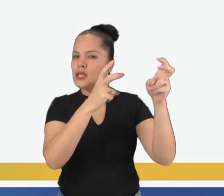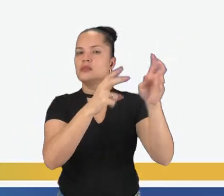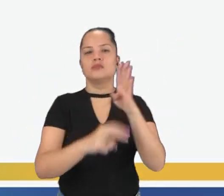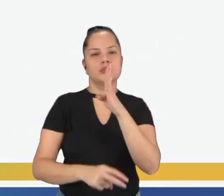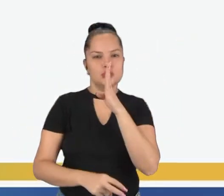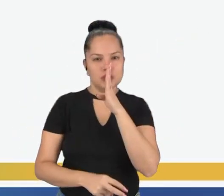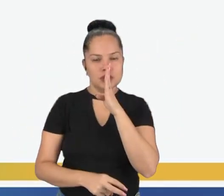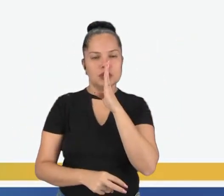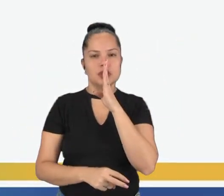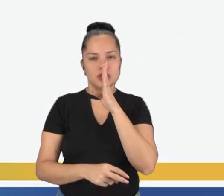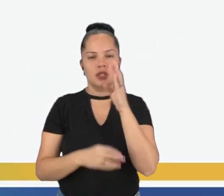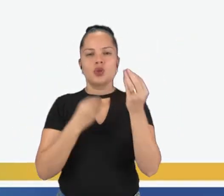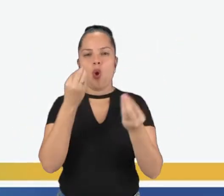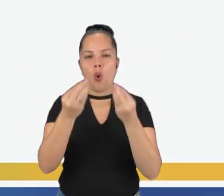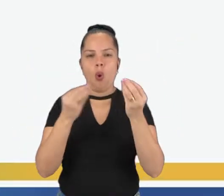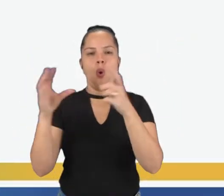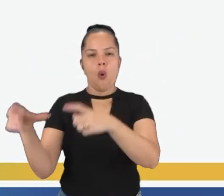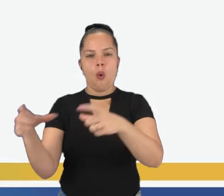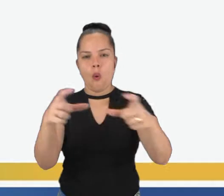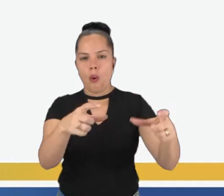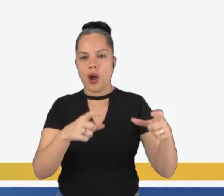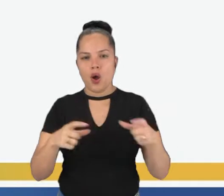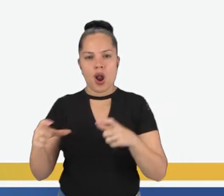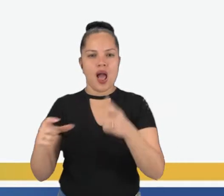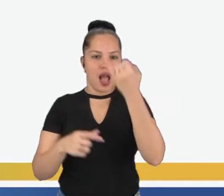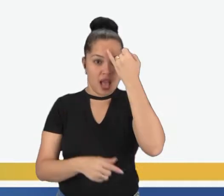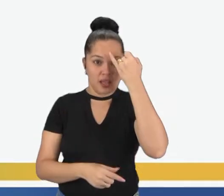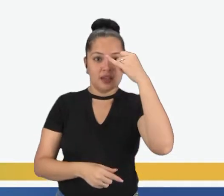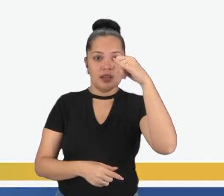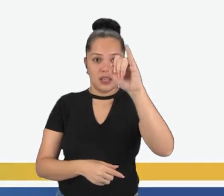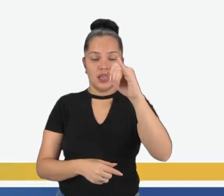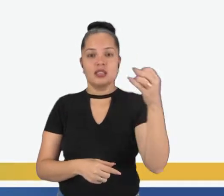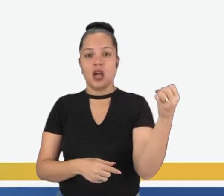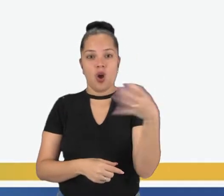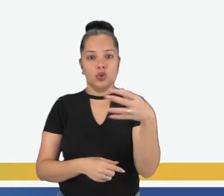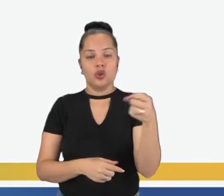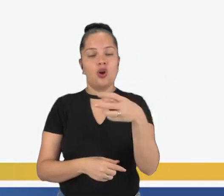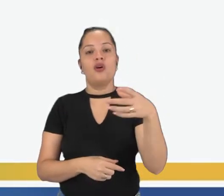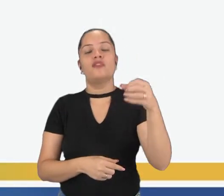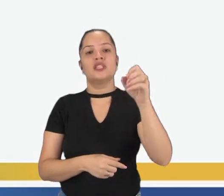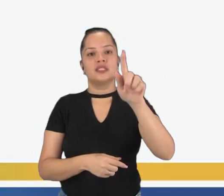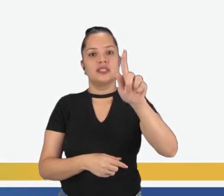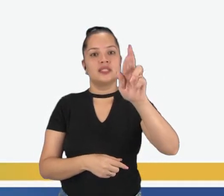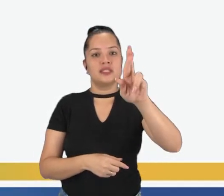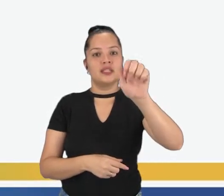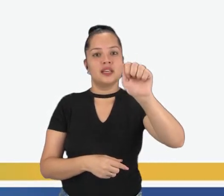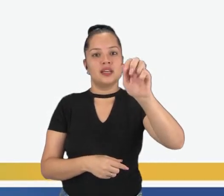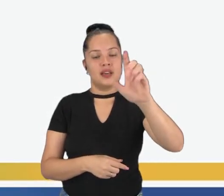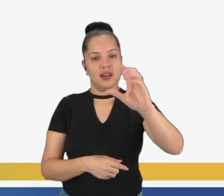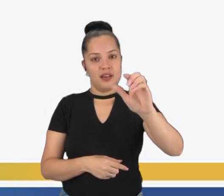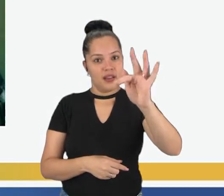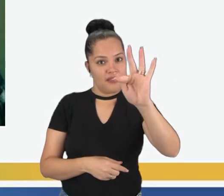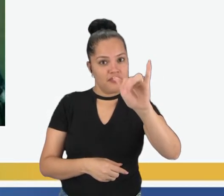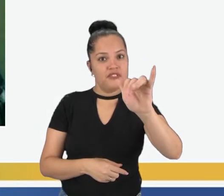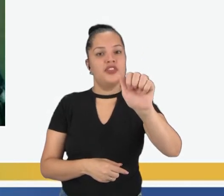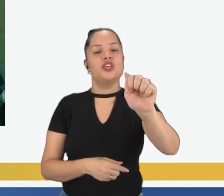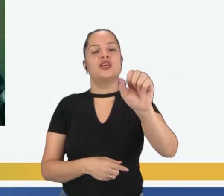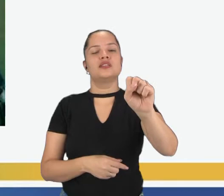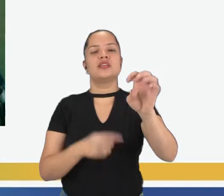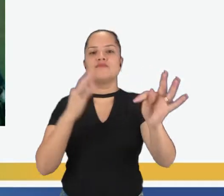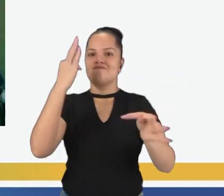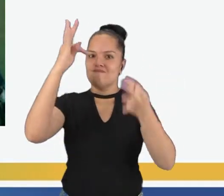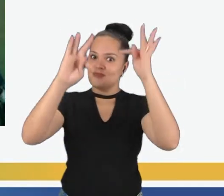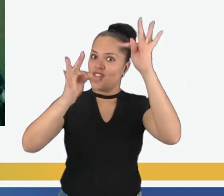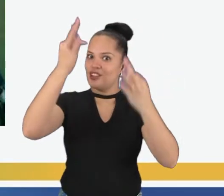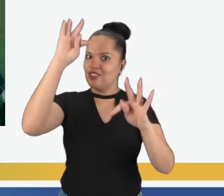silêncio, noção de espaço, criação de novas grafias e a influência da tecnologia.